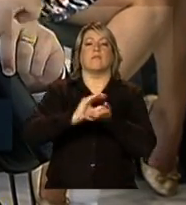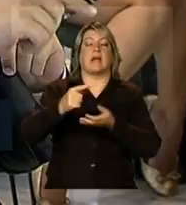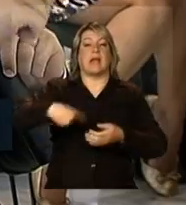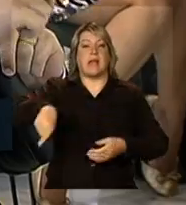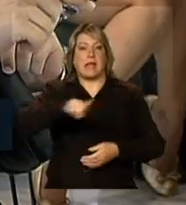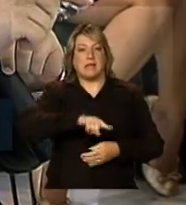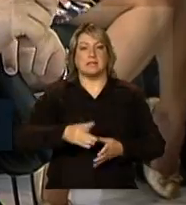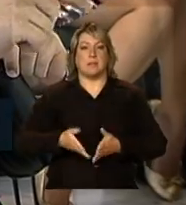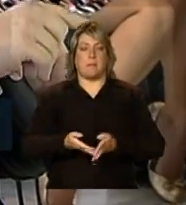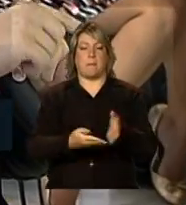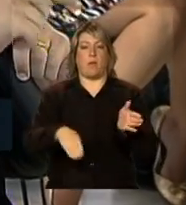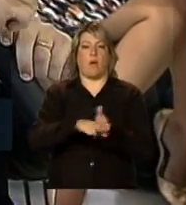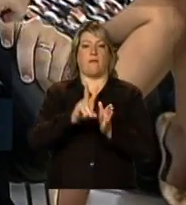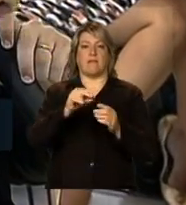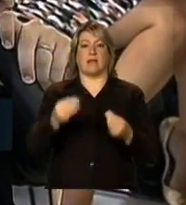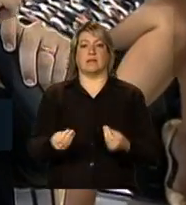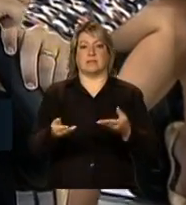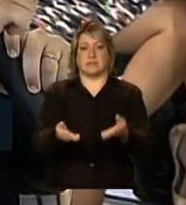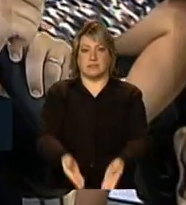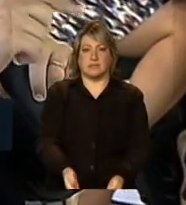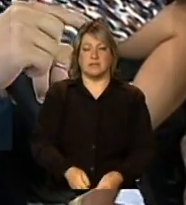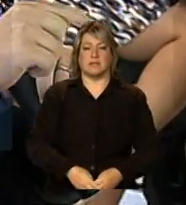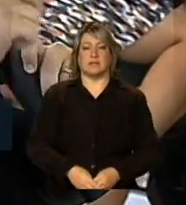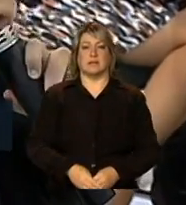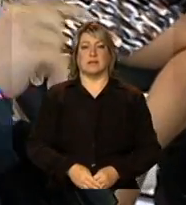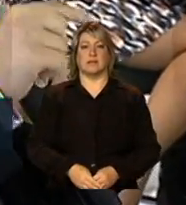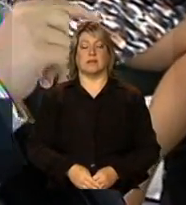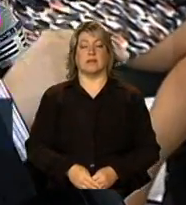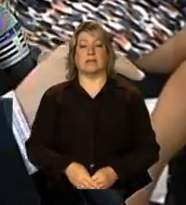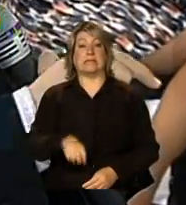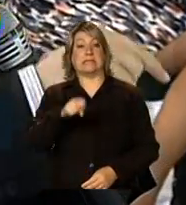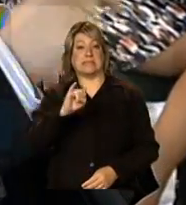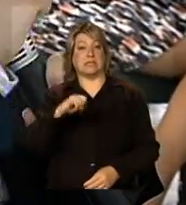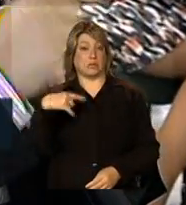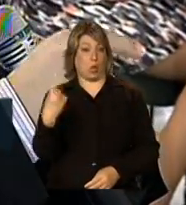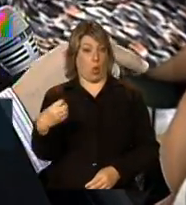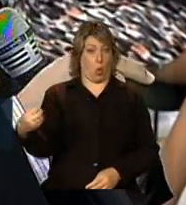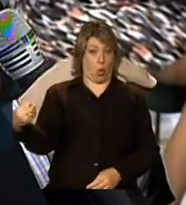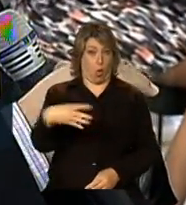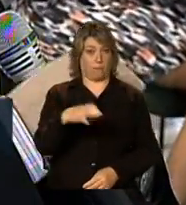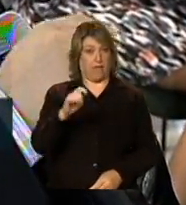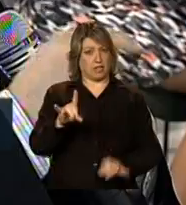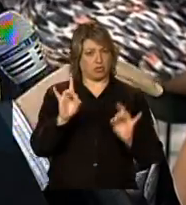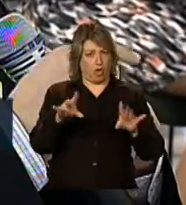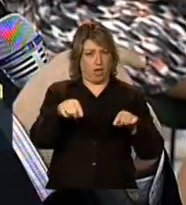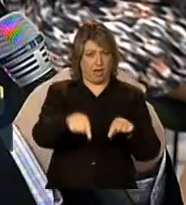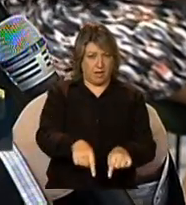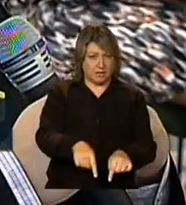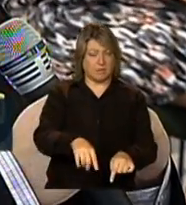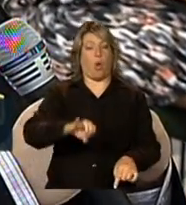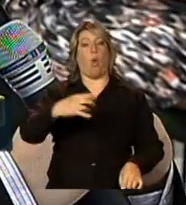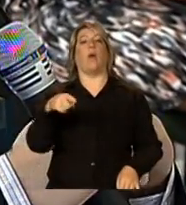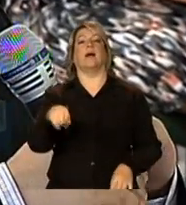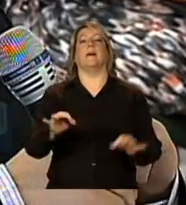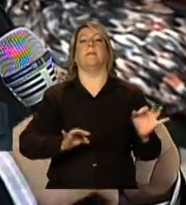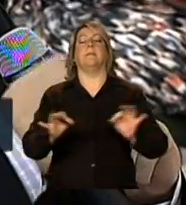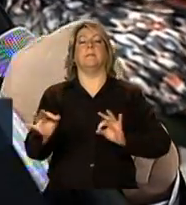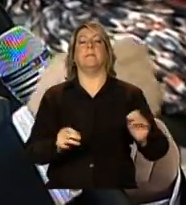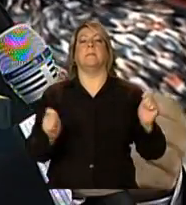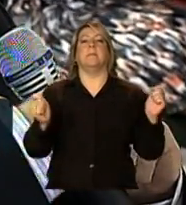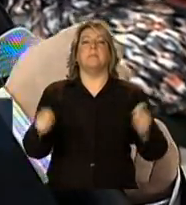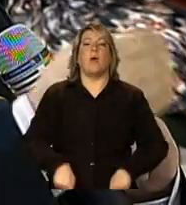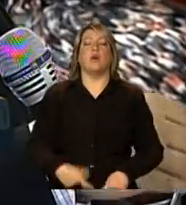que serão concedidos. E se os novos portos são só esses, ou se esse projeto